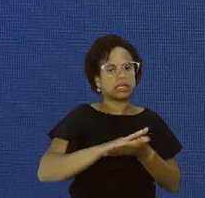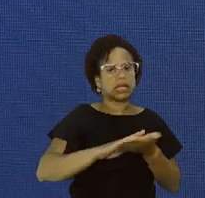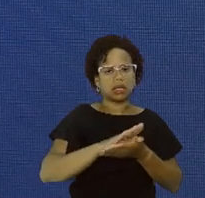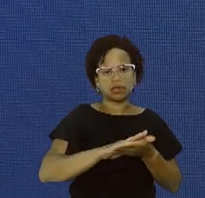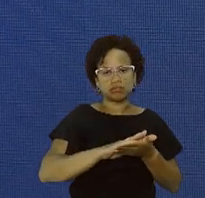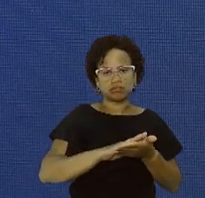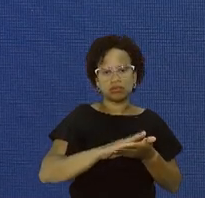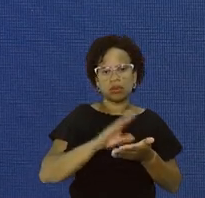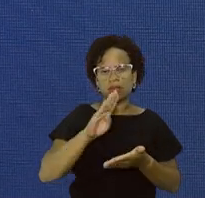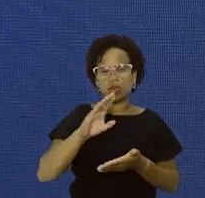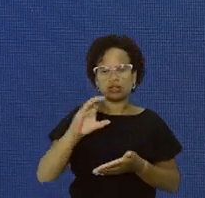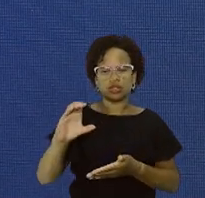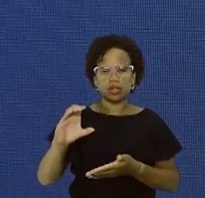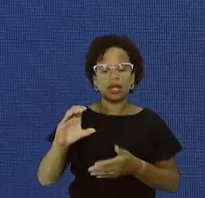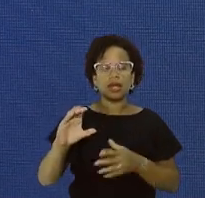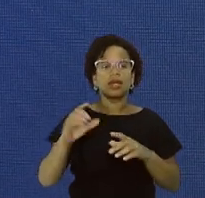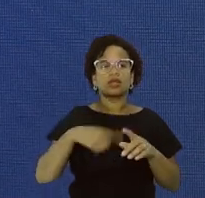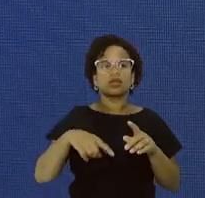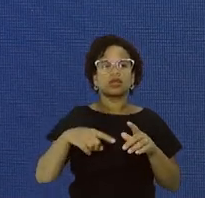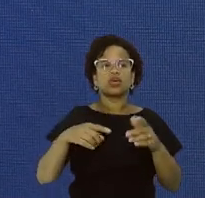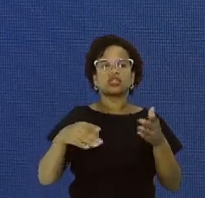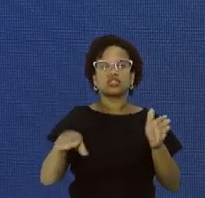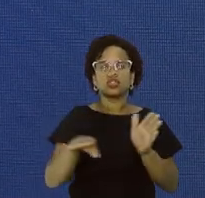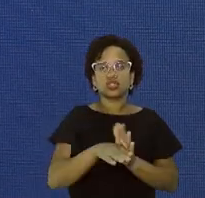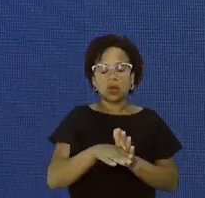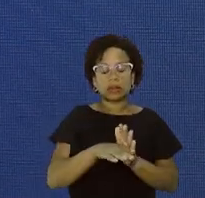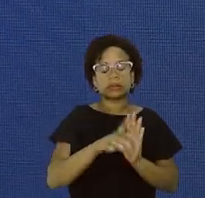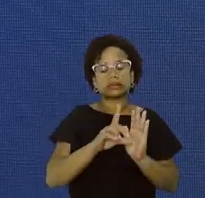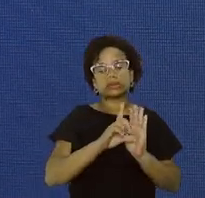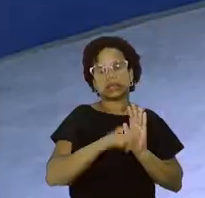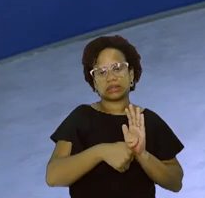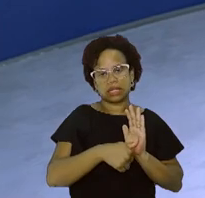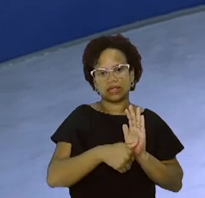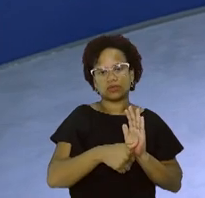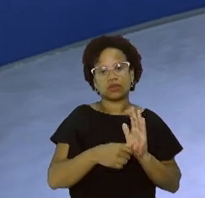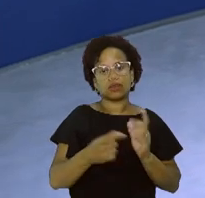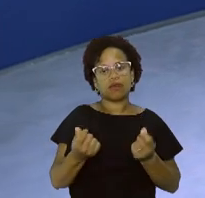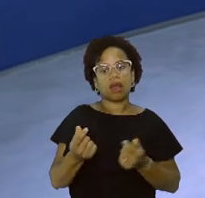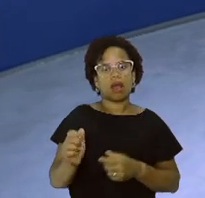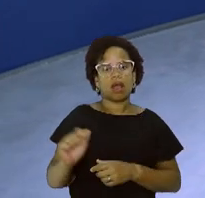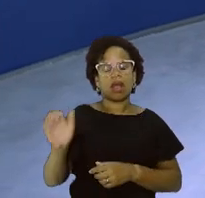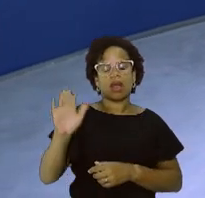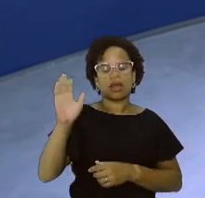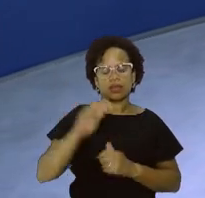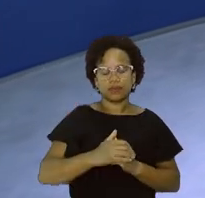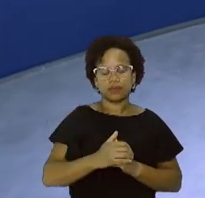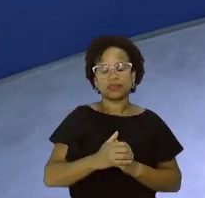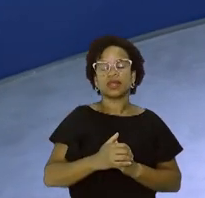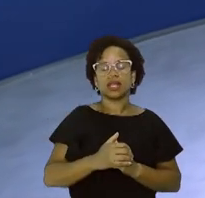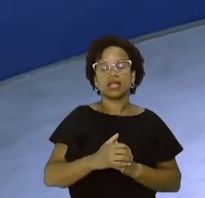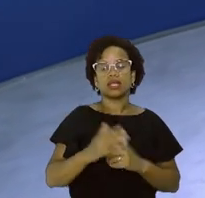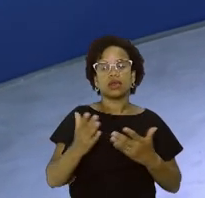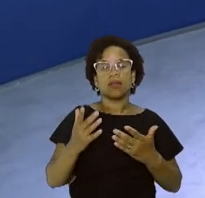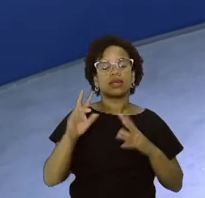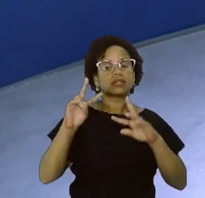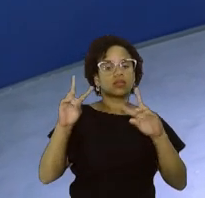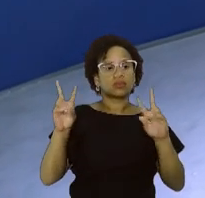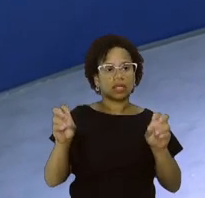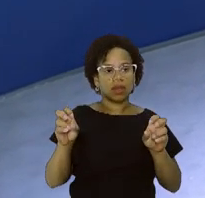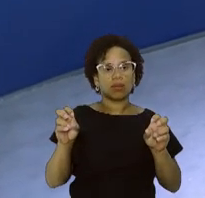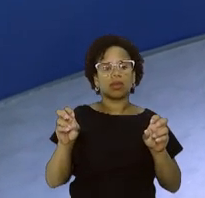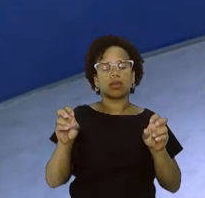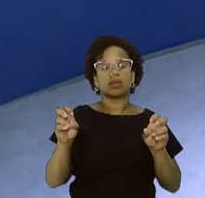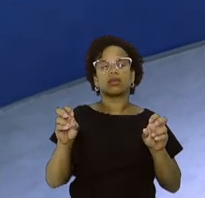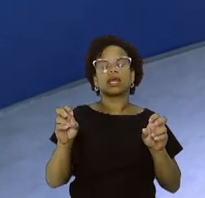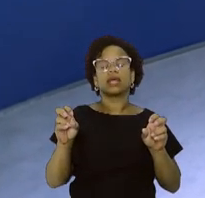pouco tarde para festa quando já tava os preços dos ativos muito caros mas é um tema que a gente considera que ele vai ter um espaço